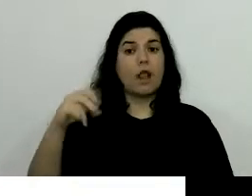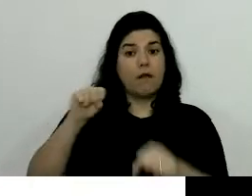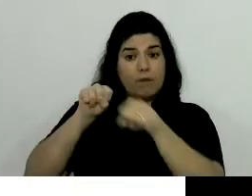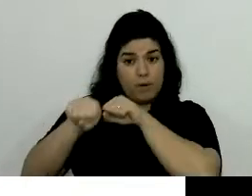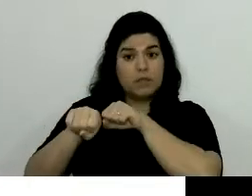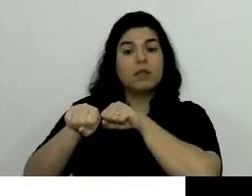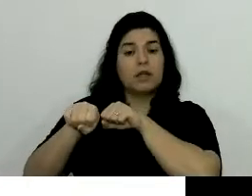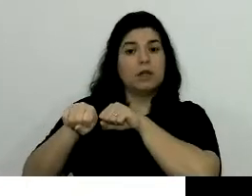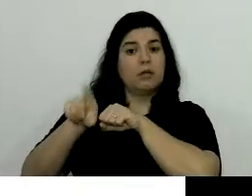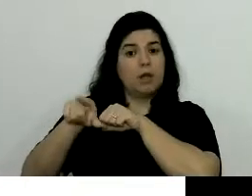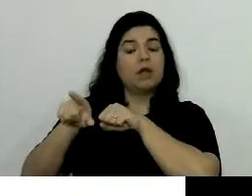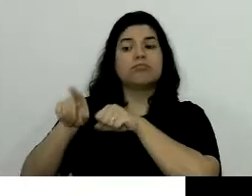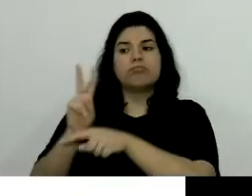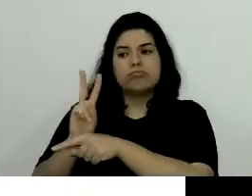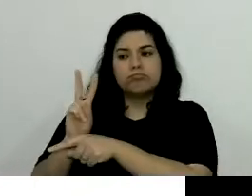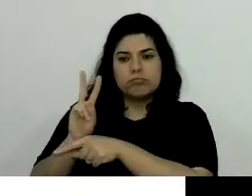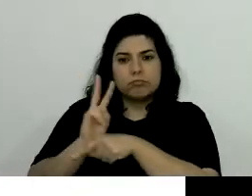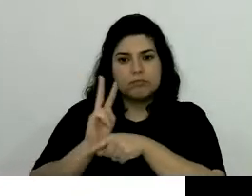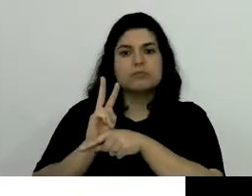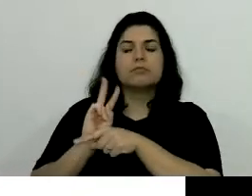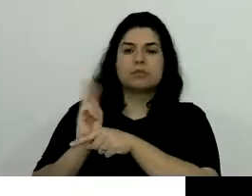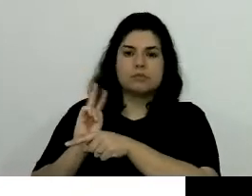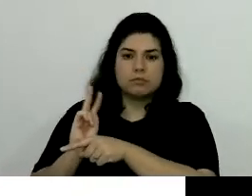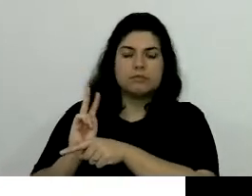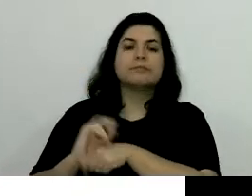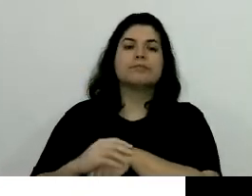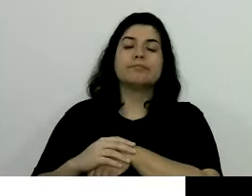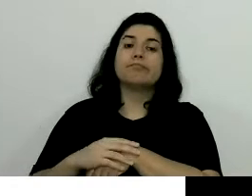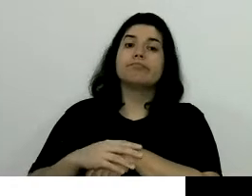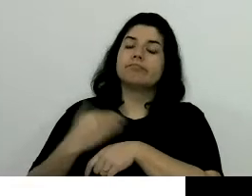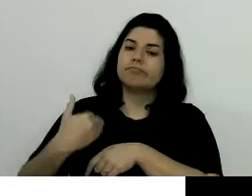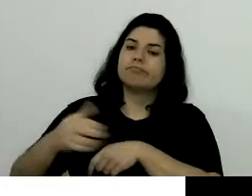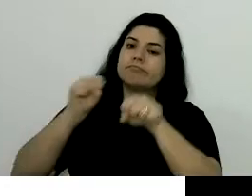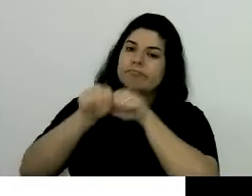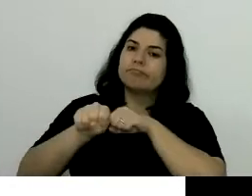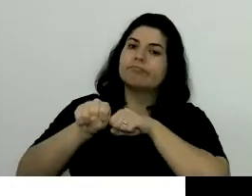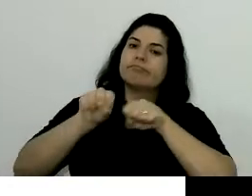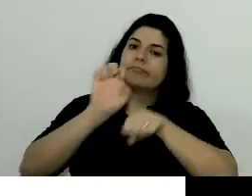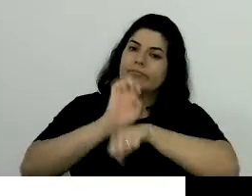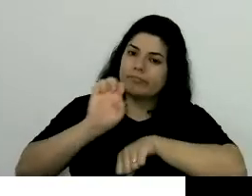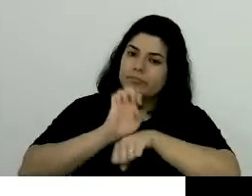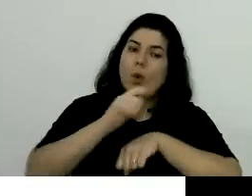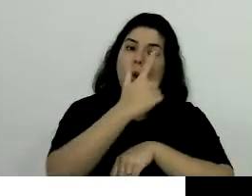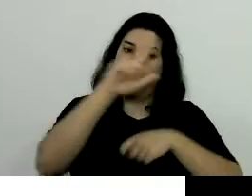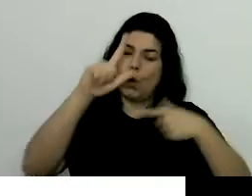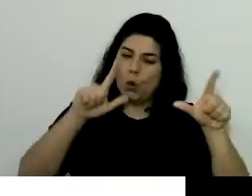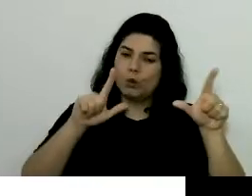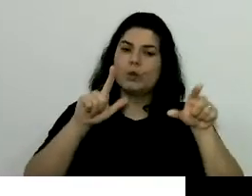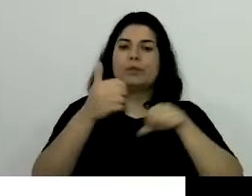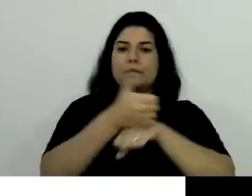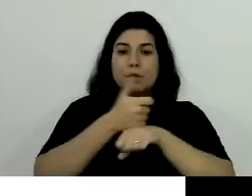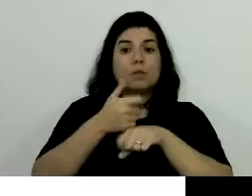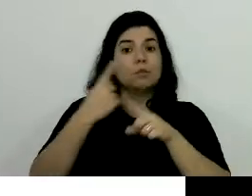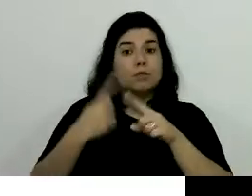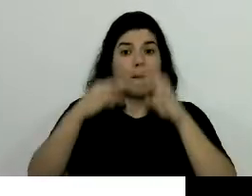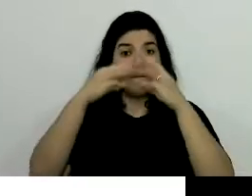como conservadora e seguiu formando estagiários, outros profissionais. O Museu Paulista sempre teve uma